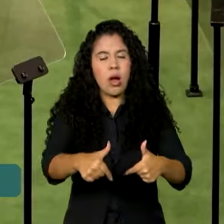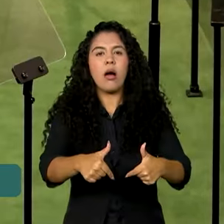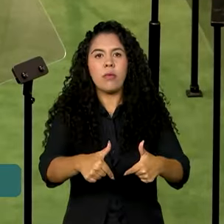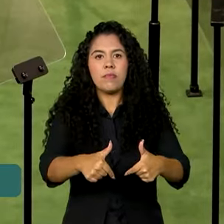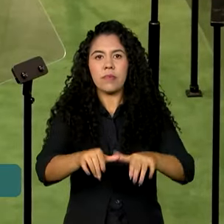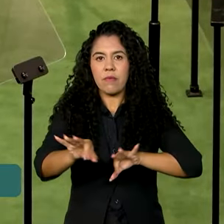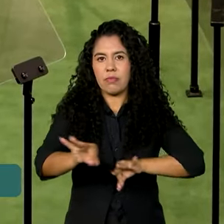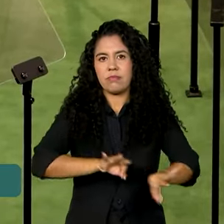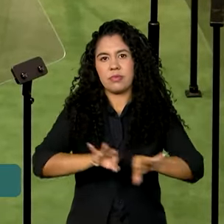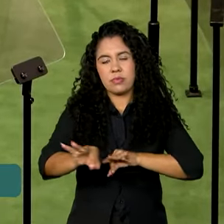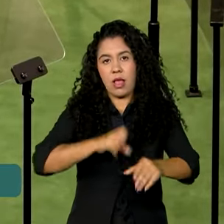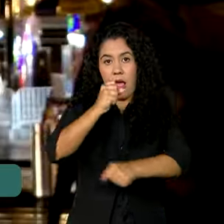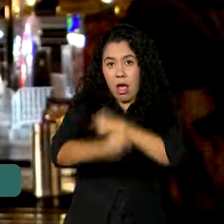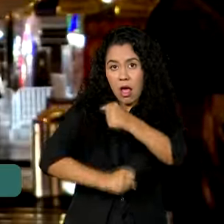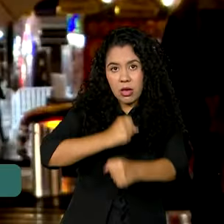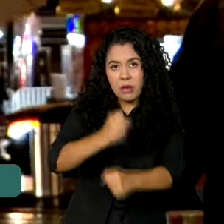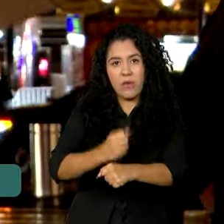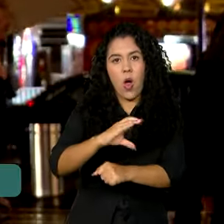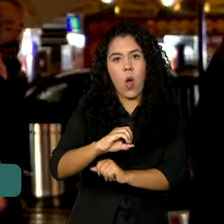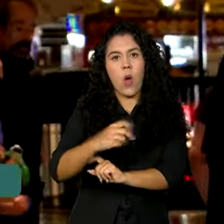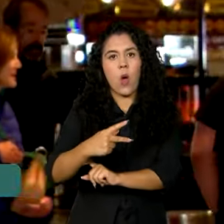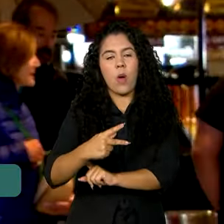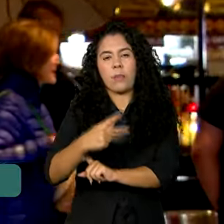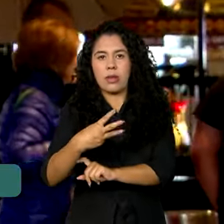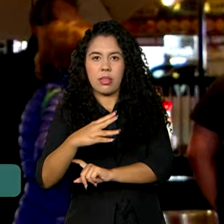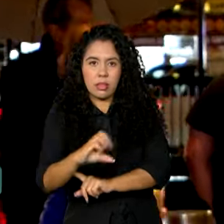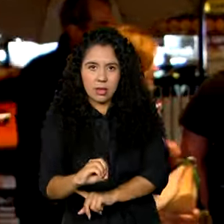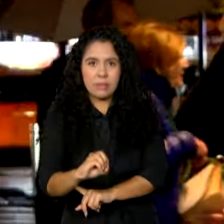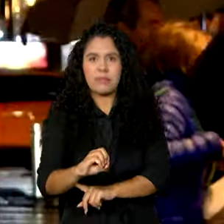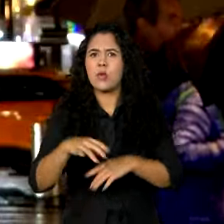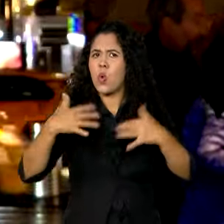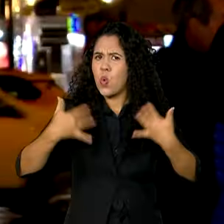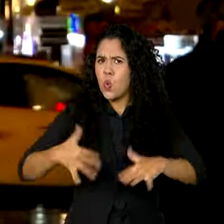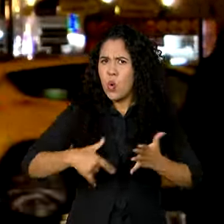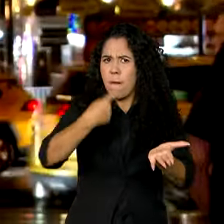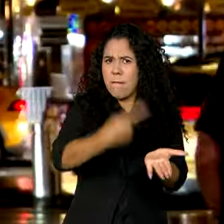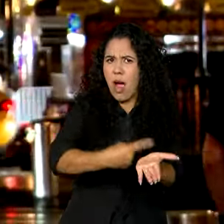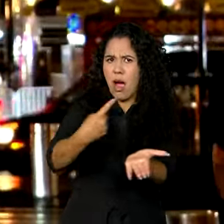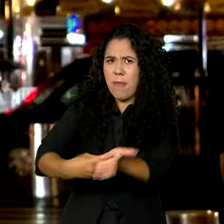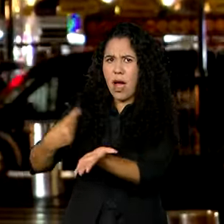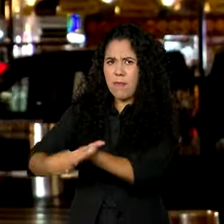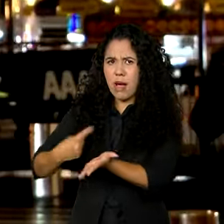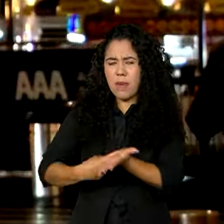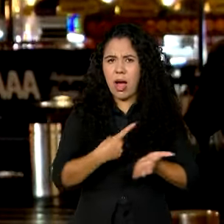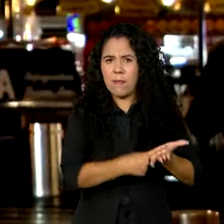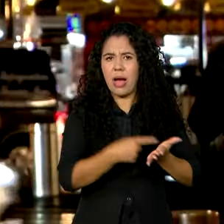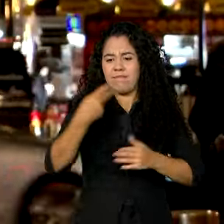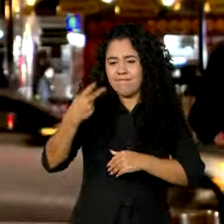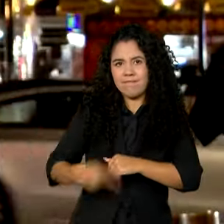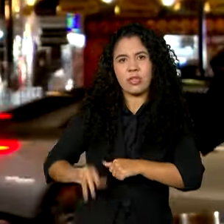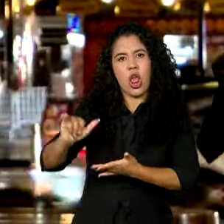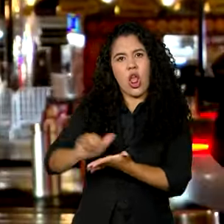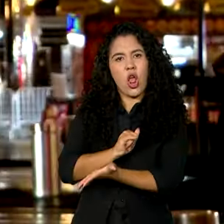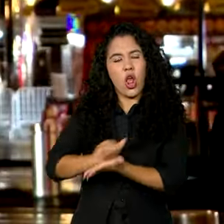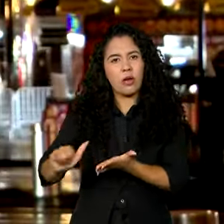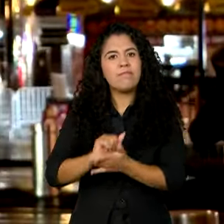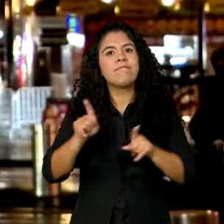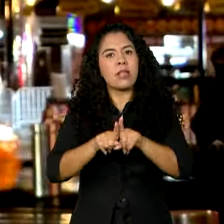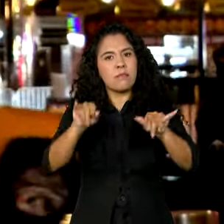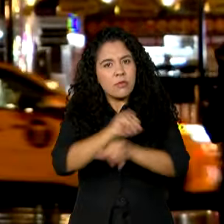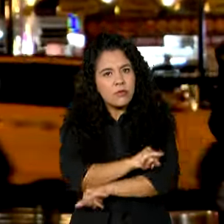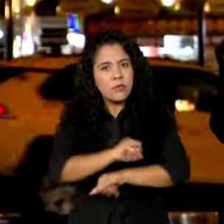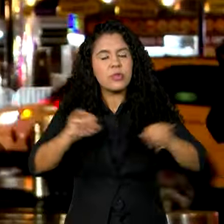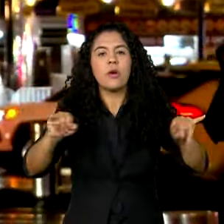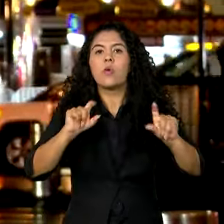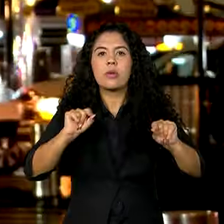a COP30 no ano que vem. Com a agenda intensa em Nova York, o presidente Lula convidou chefes de Estado para reforçar a luta contra